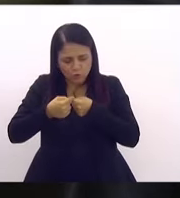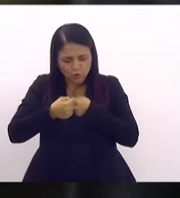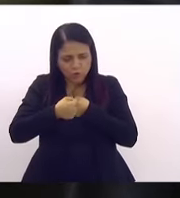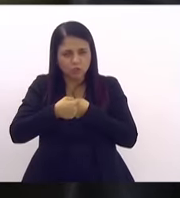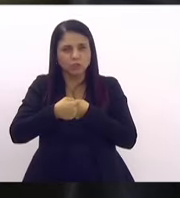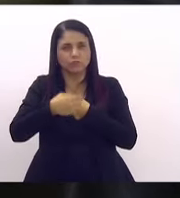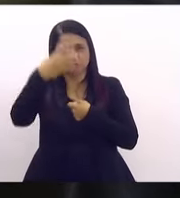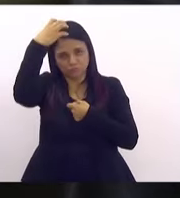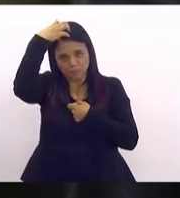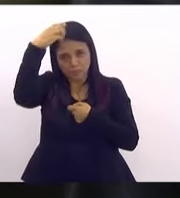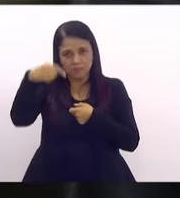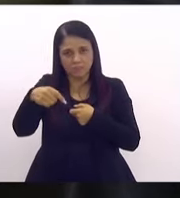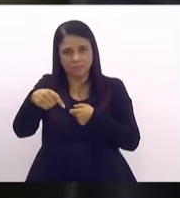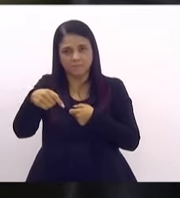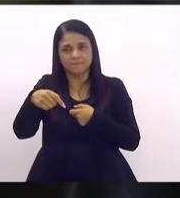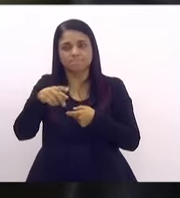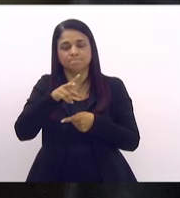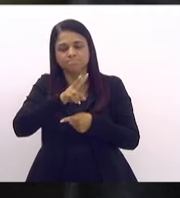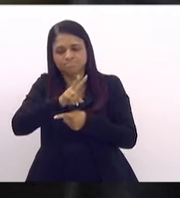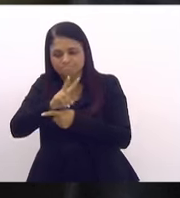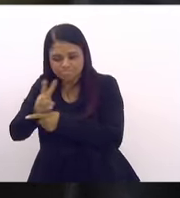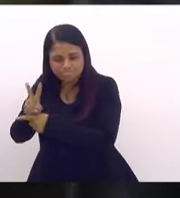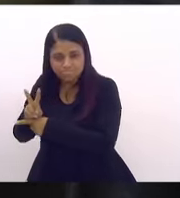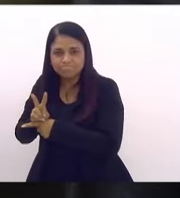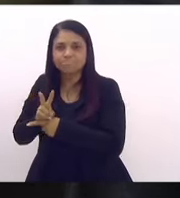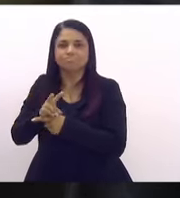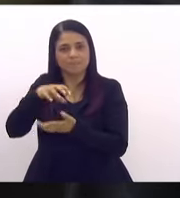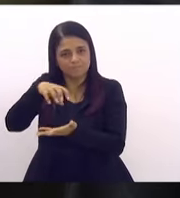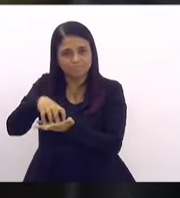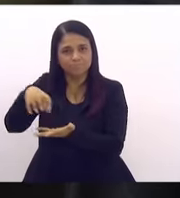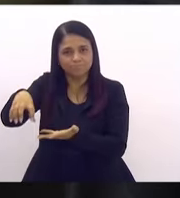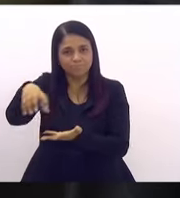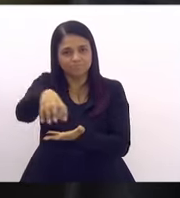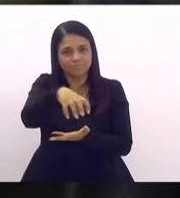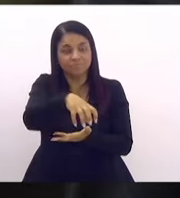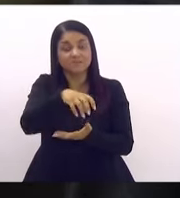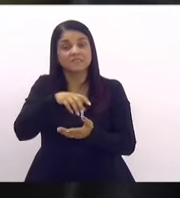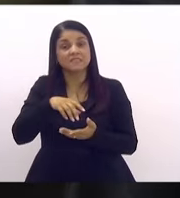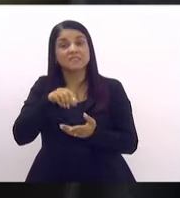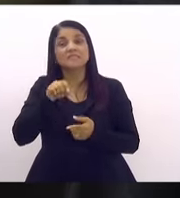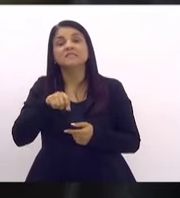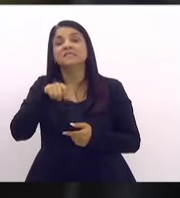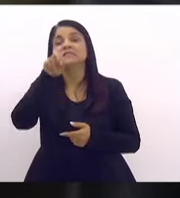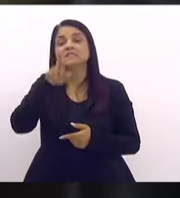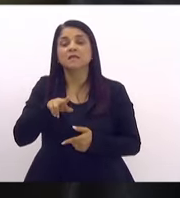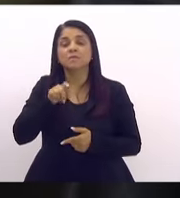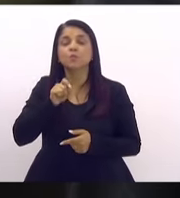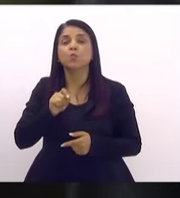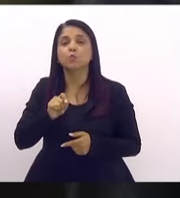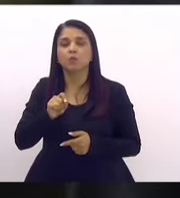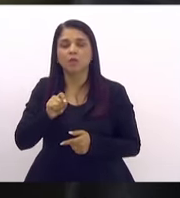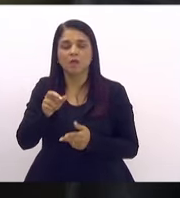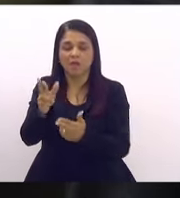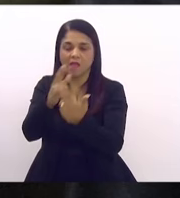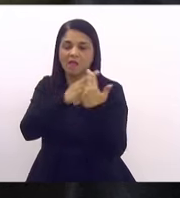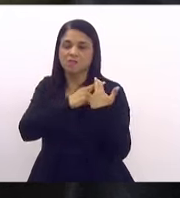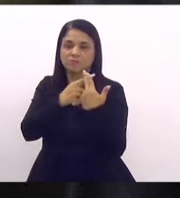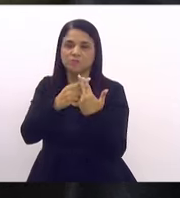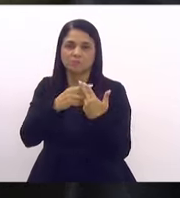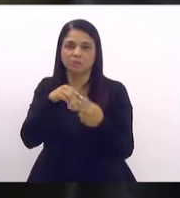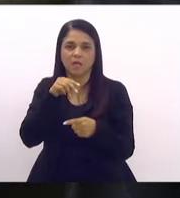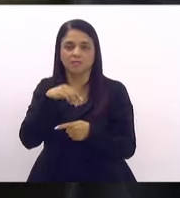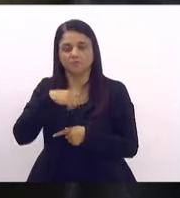todo recortado por unidade de conservação. E sempre sobra para o município a responsabilidade do cuidado,